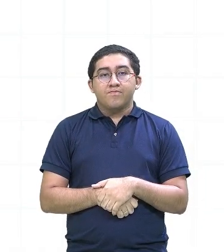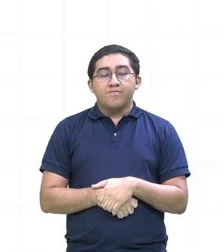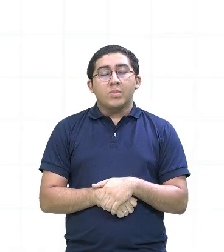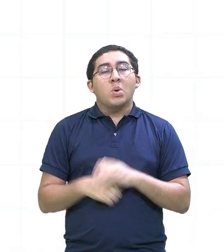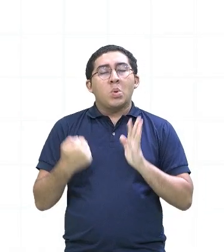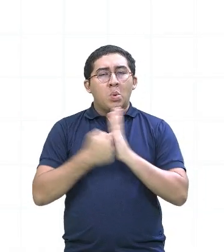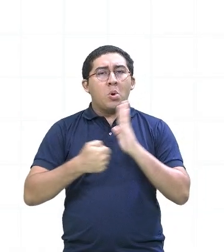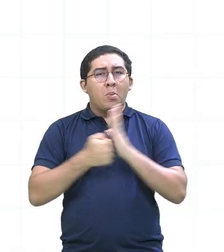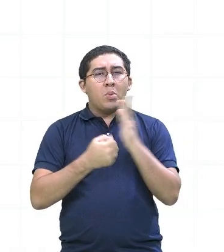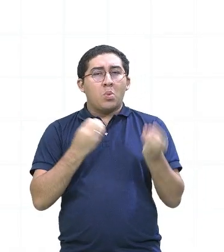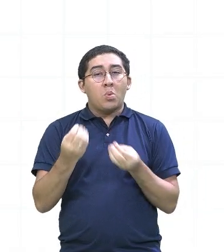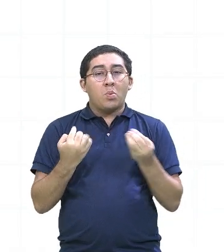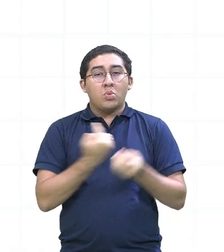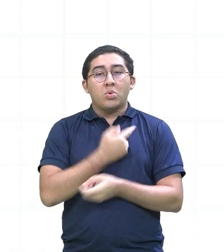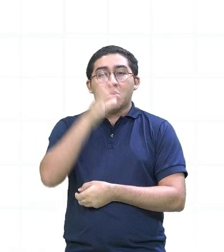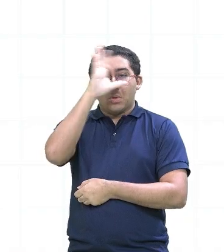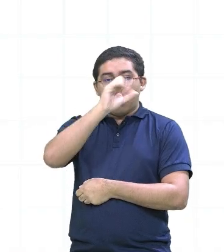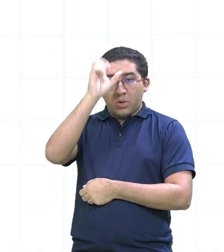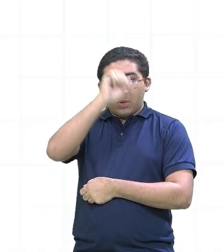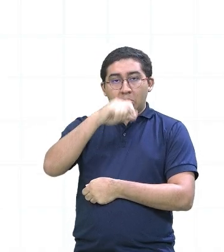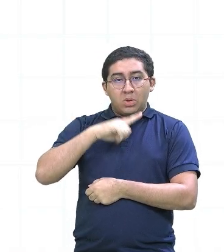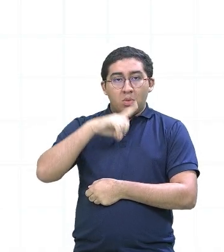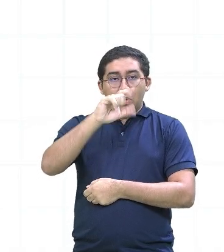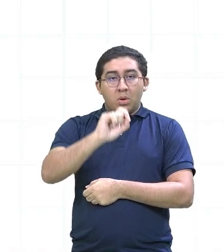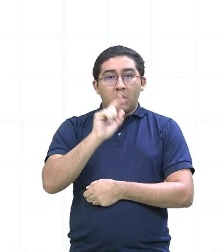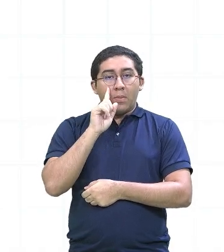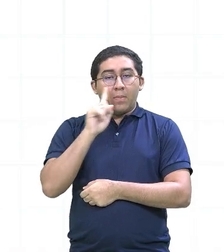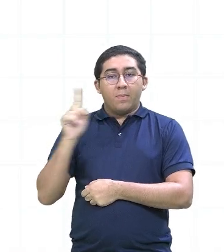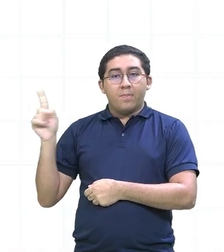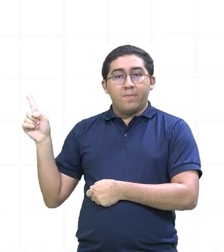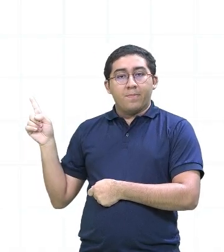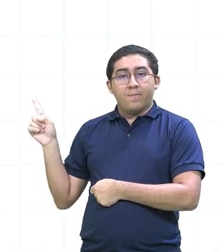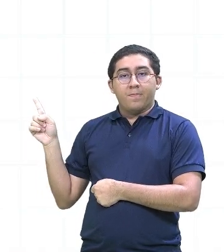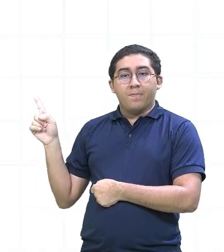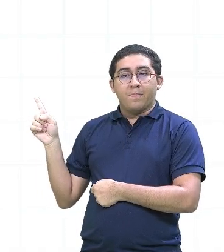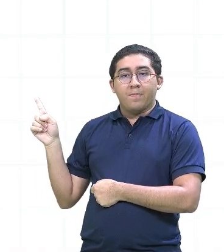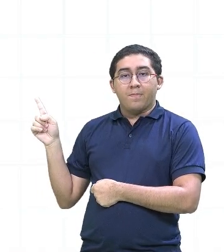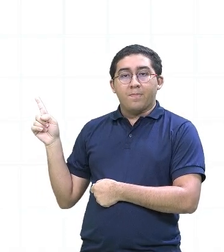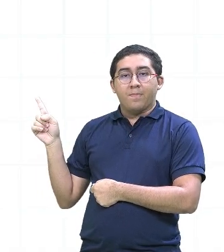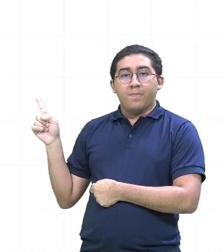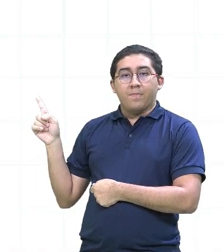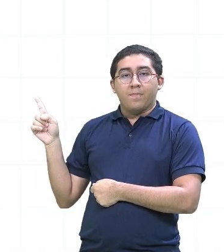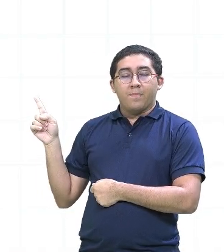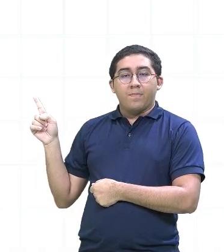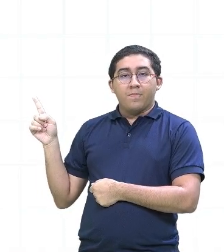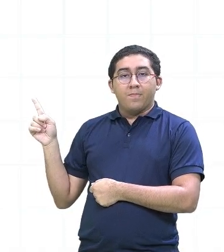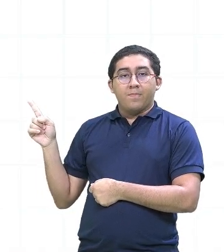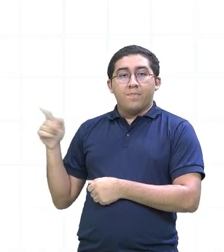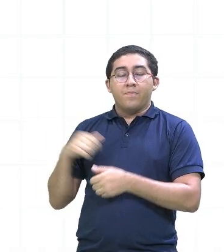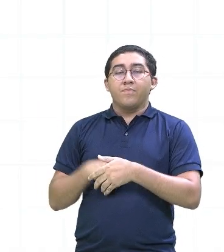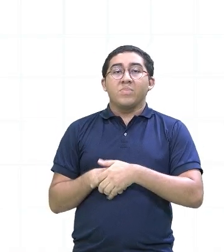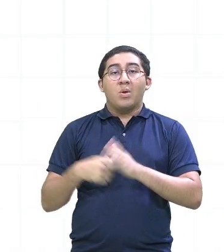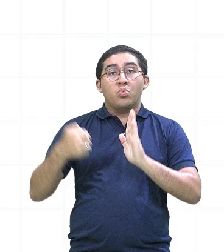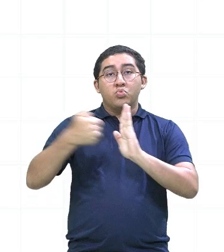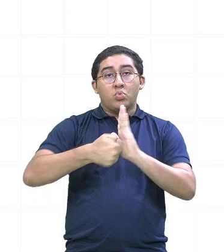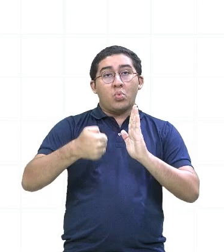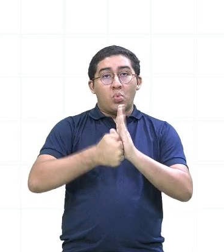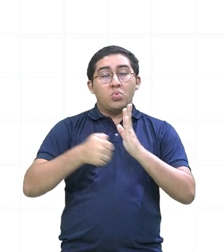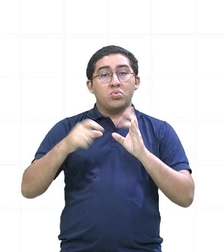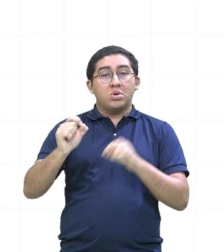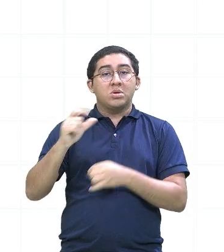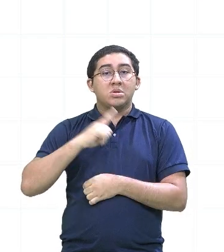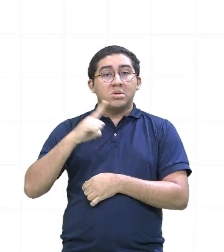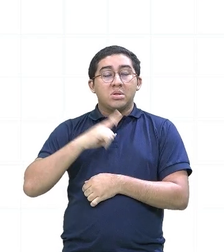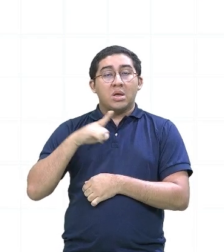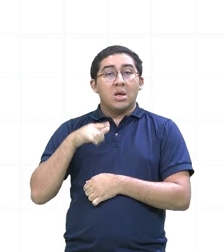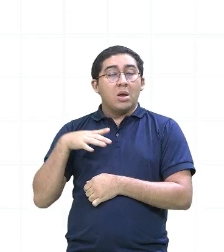nós aprendemos que existe o movimento cruzado, que é um soco curto na lateral da cabeça.